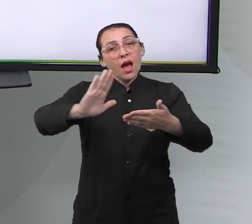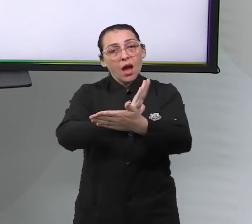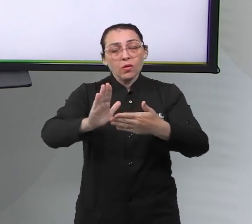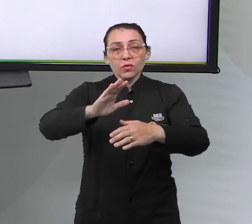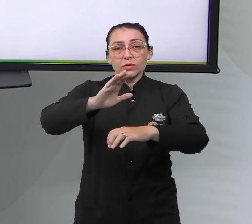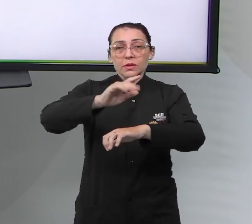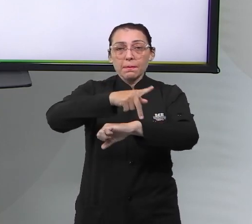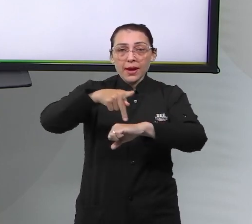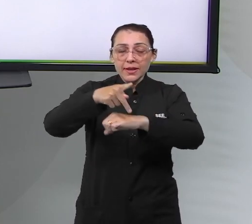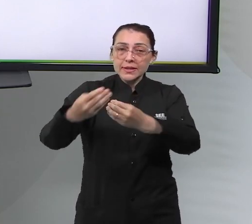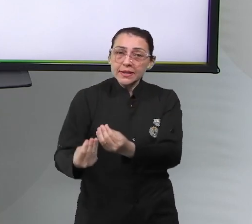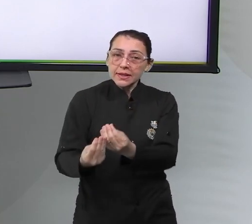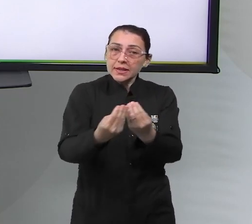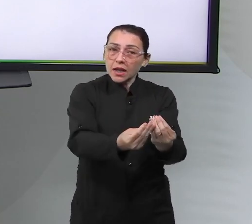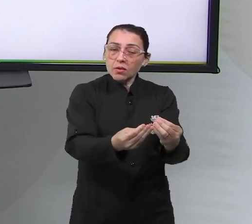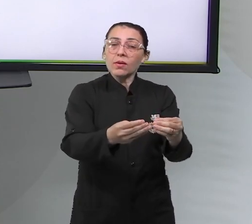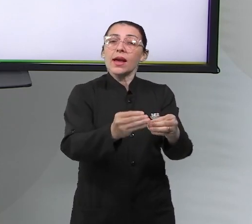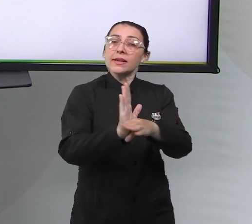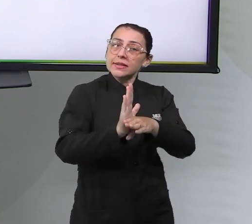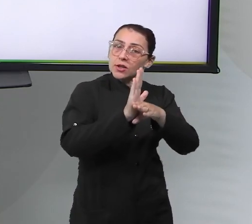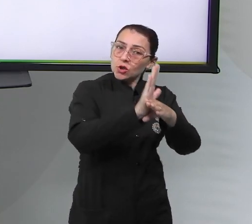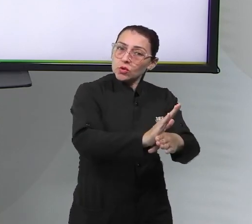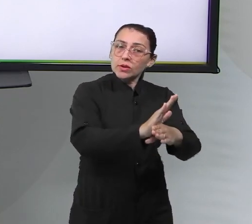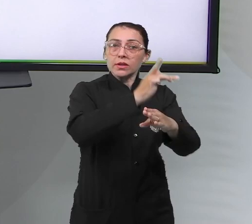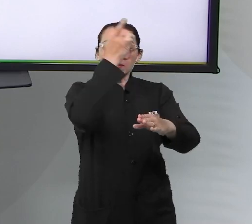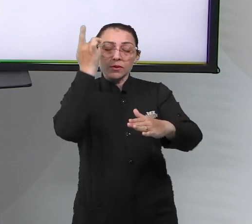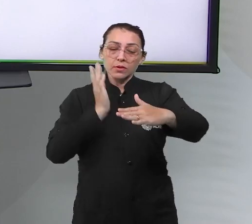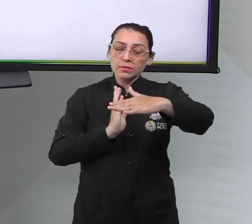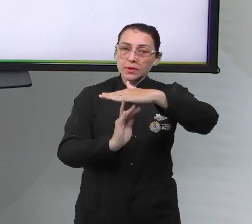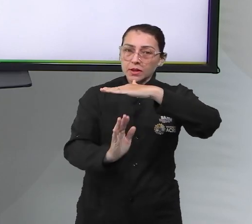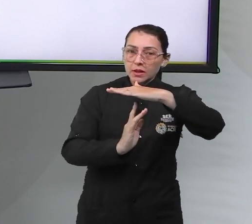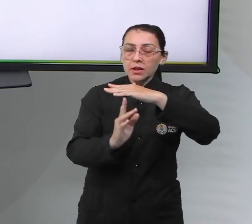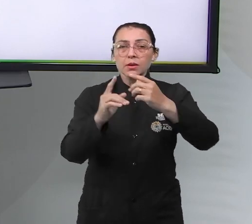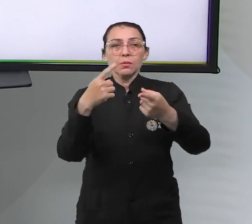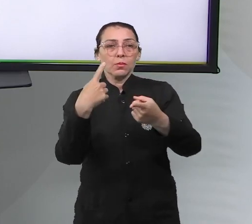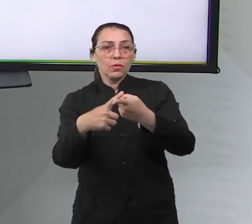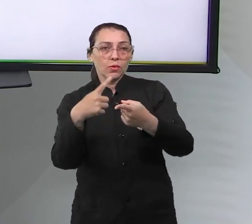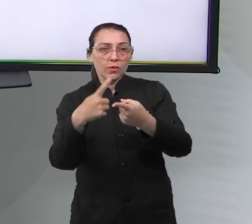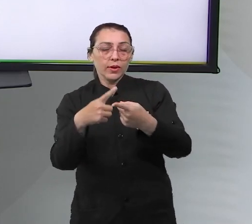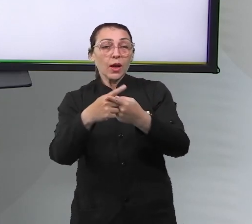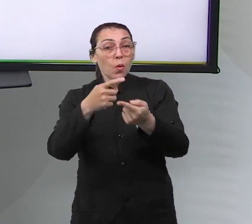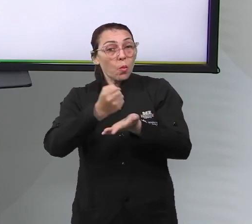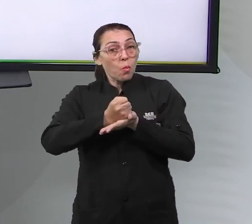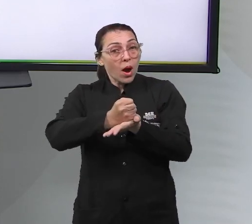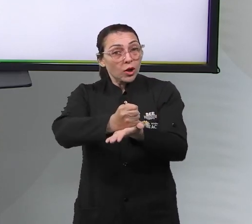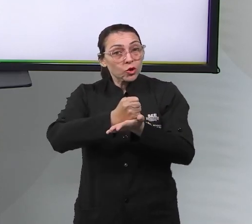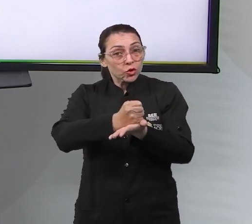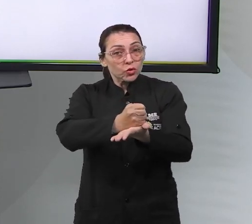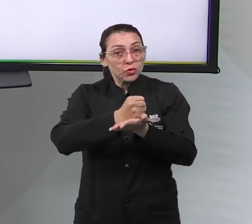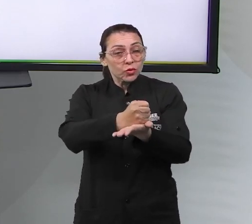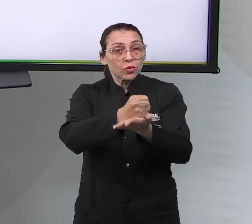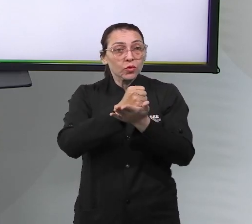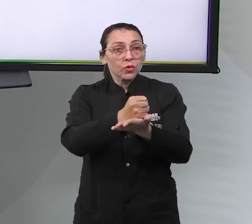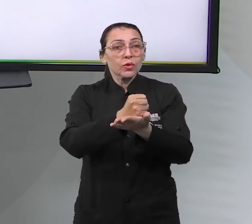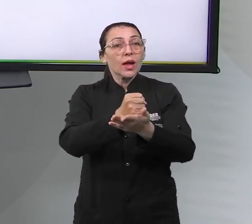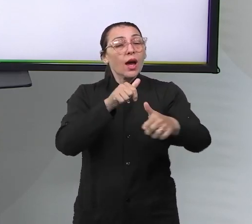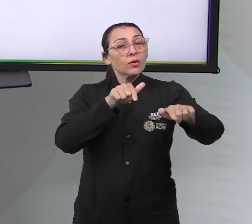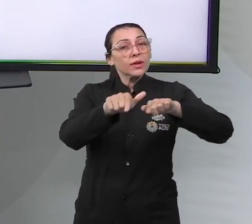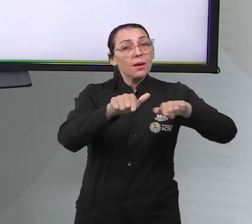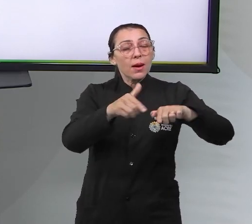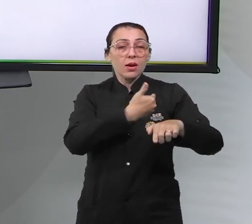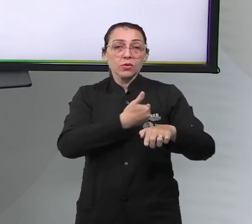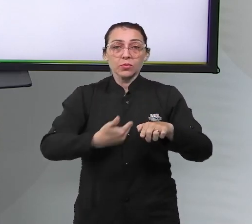países oferecem isso aos migrantes, justamente um suporte no que diz respeito aos